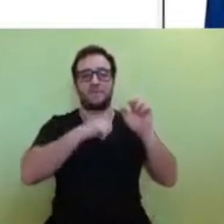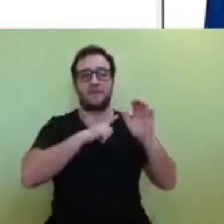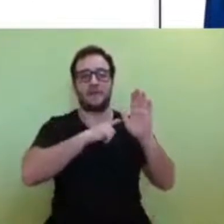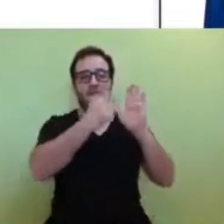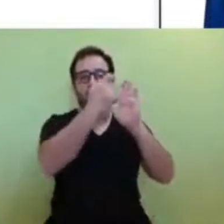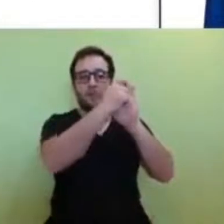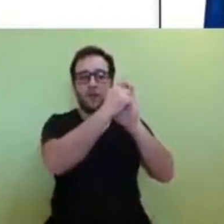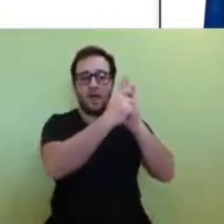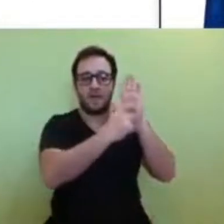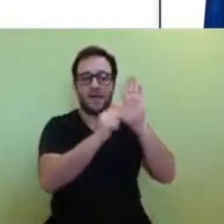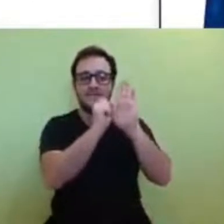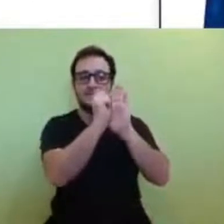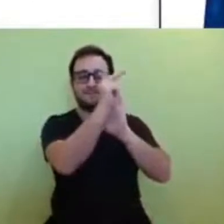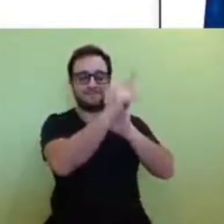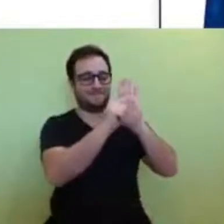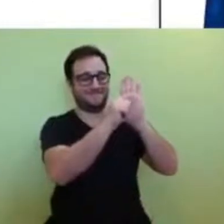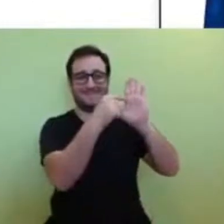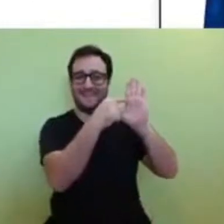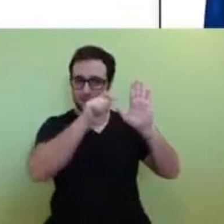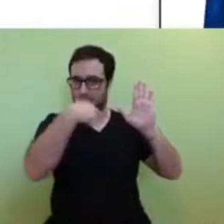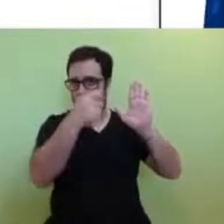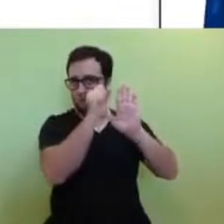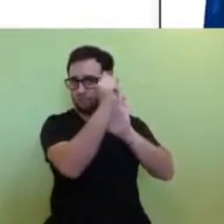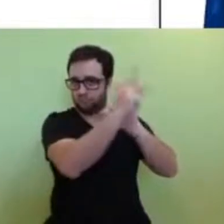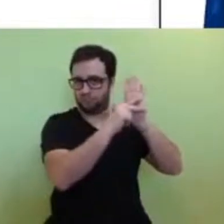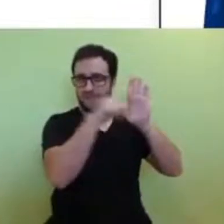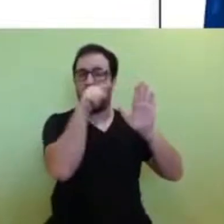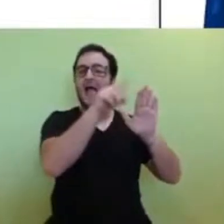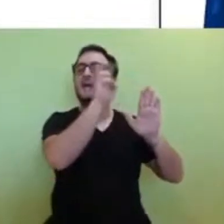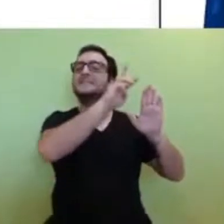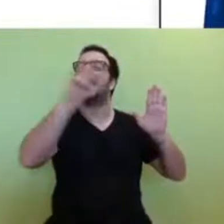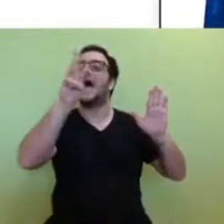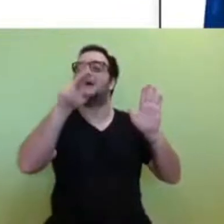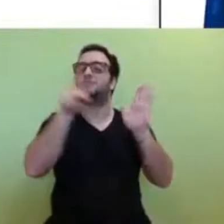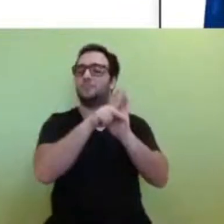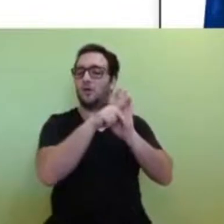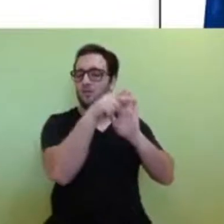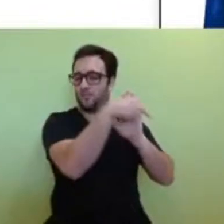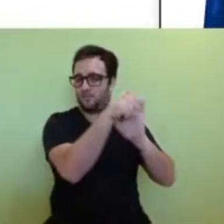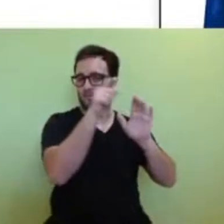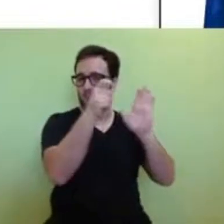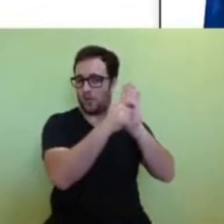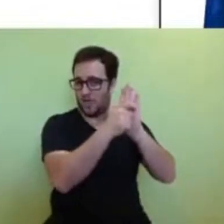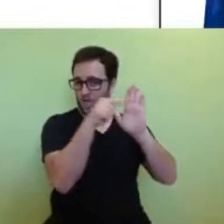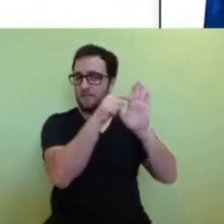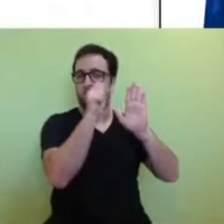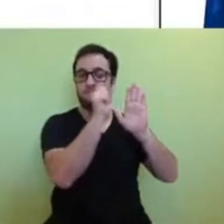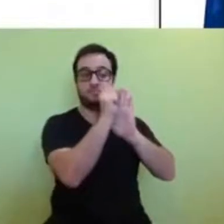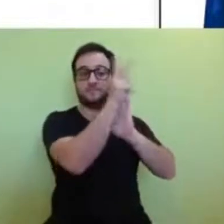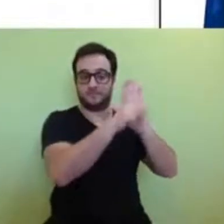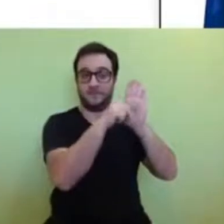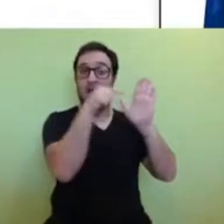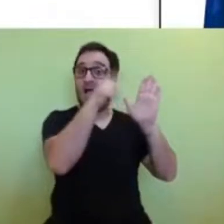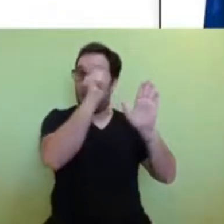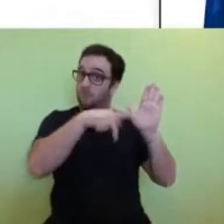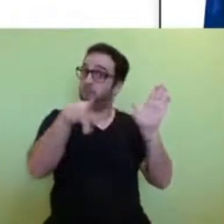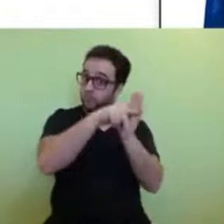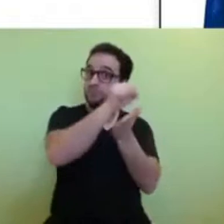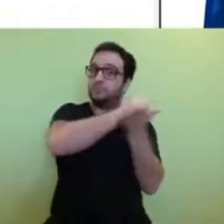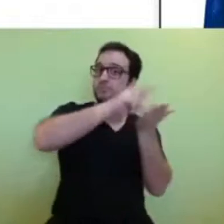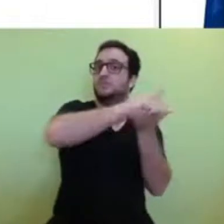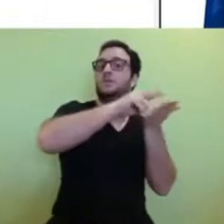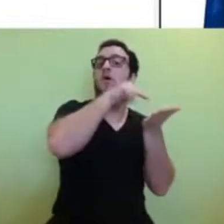editor, na verdade é uma suite de programas que envolvem a escrita de sinais. Ele está